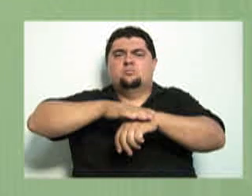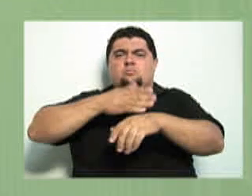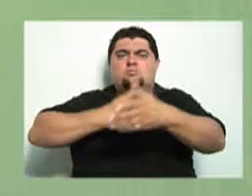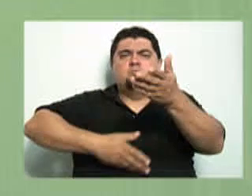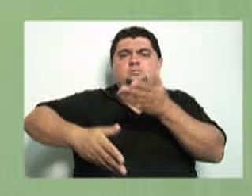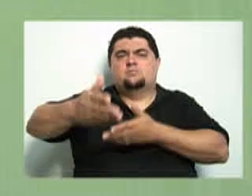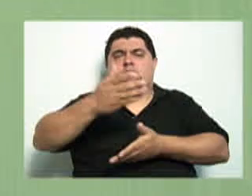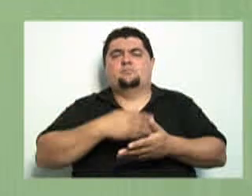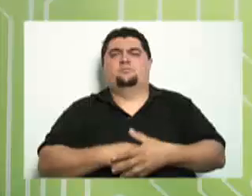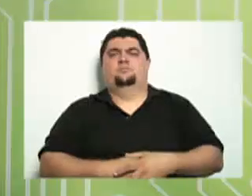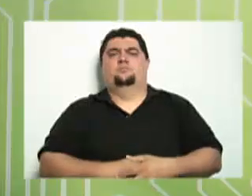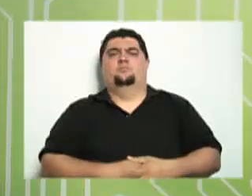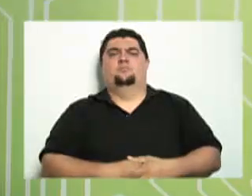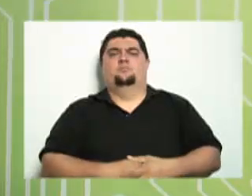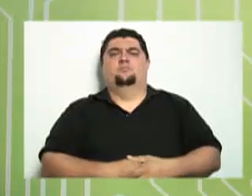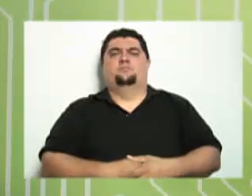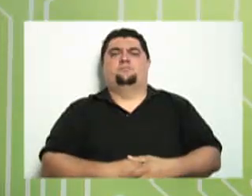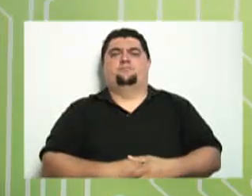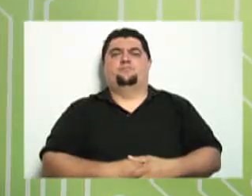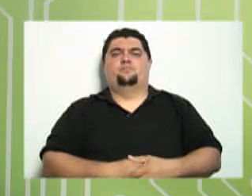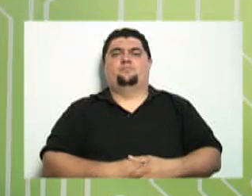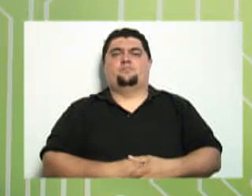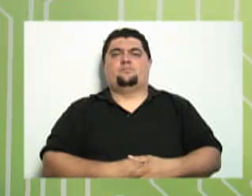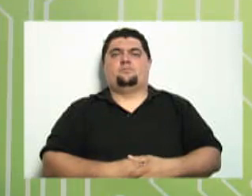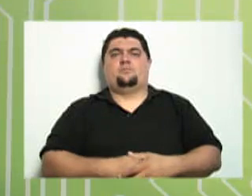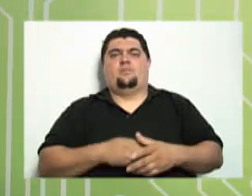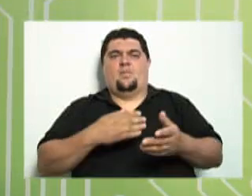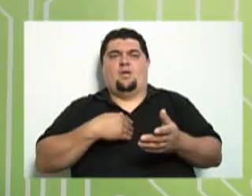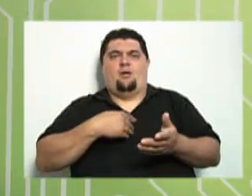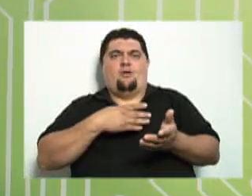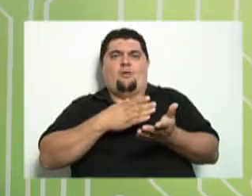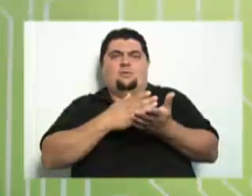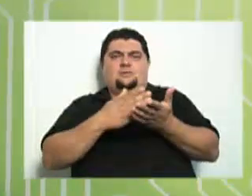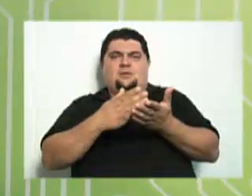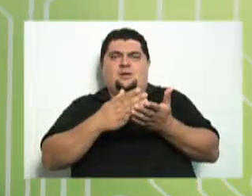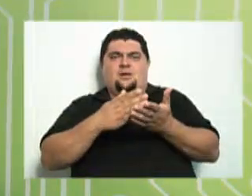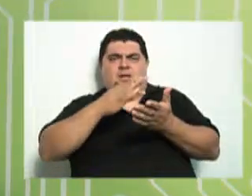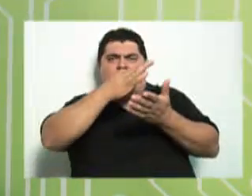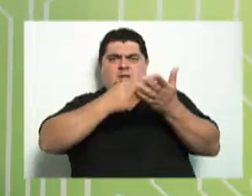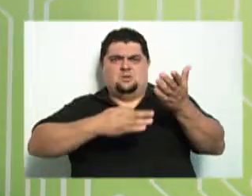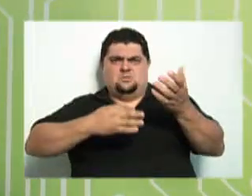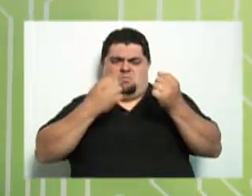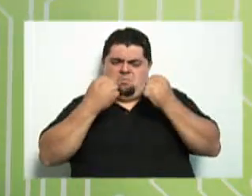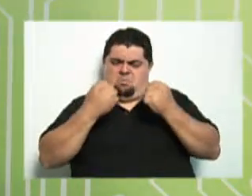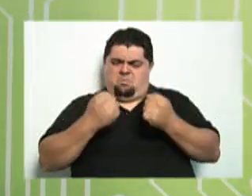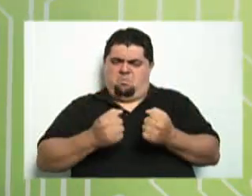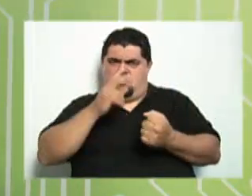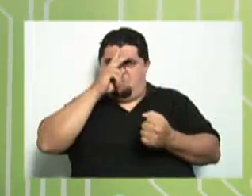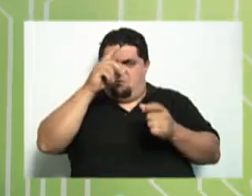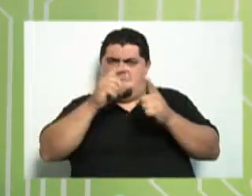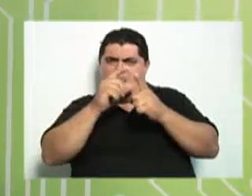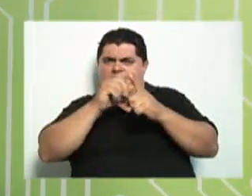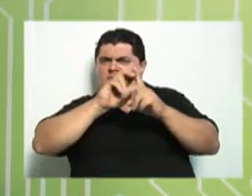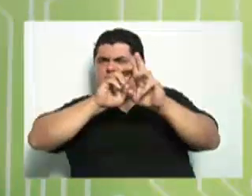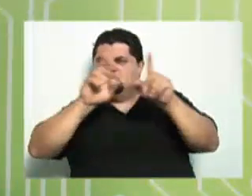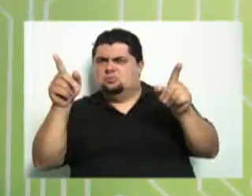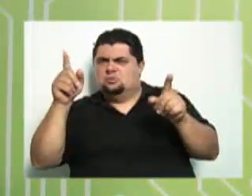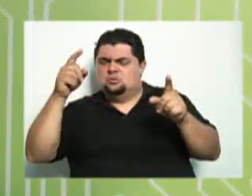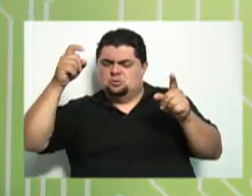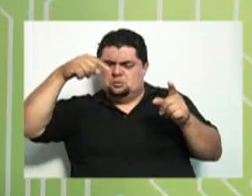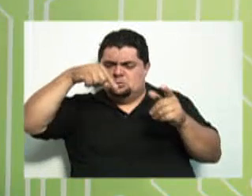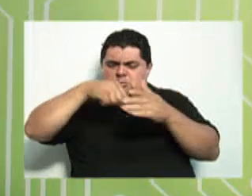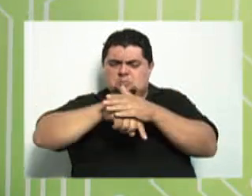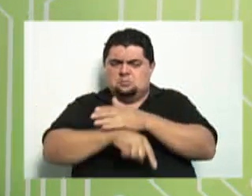hoje, né? Pessoal, queria começar dizendo que texto pesado, né? Eu sei que as palavras são complexas, aí ele traz ideias